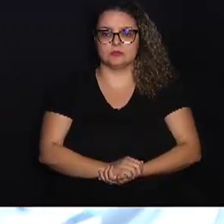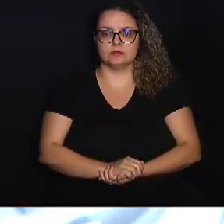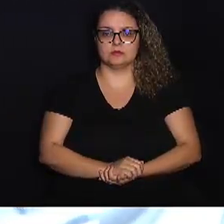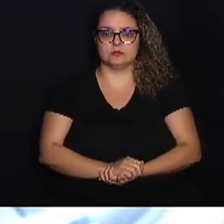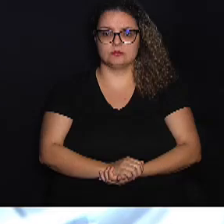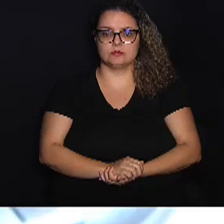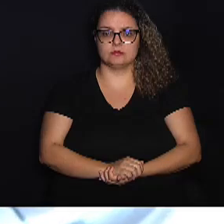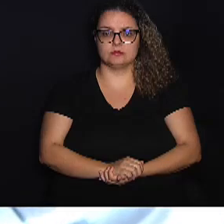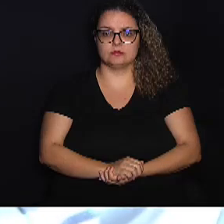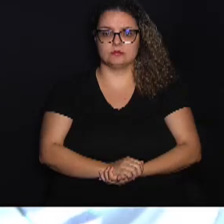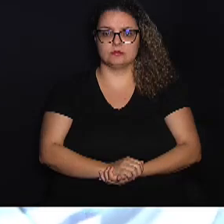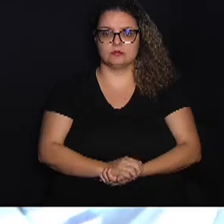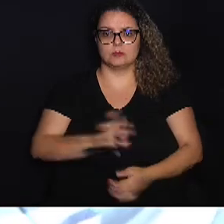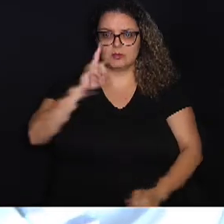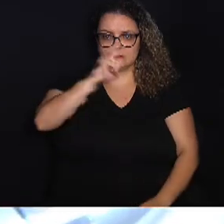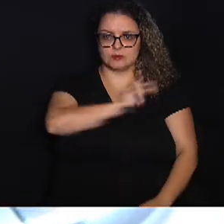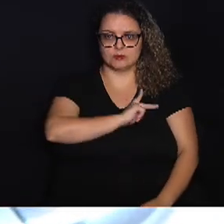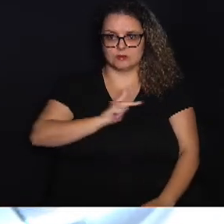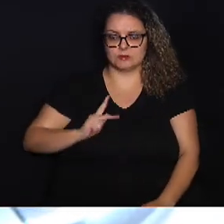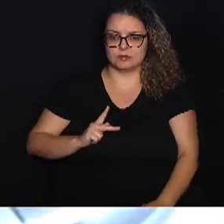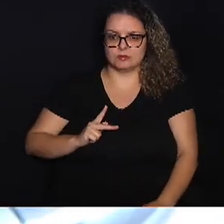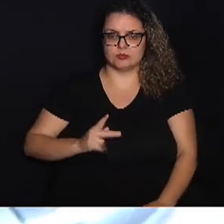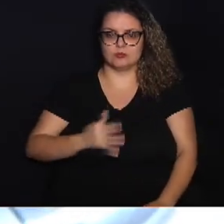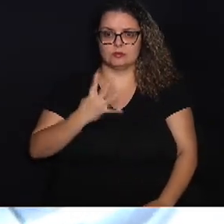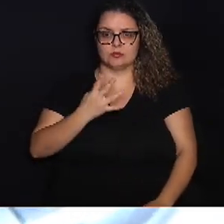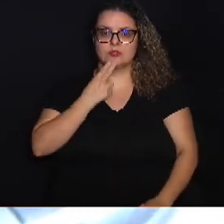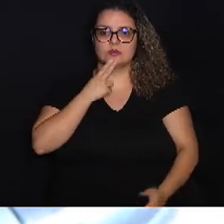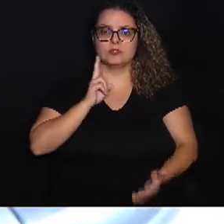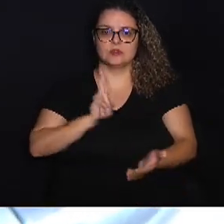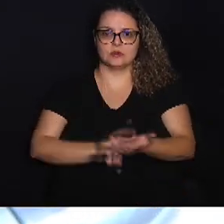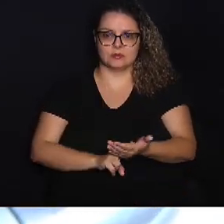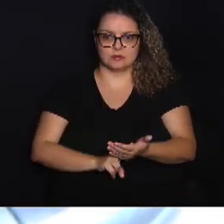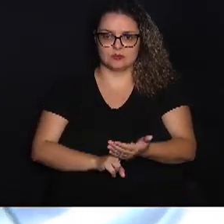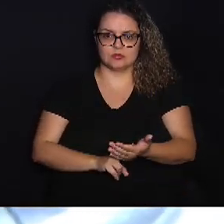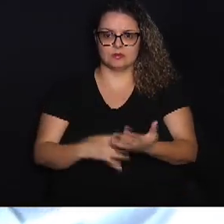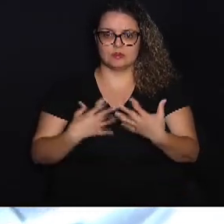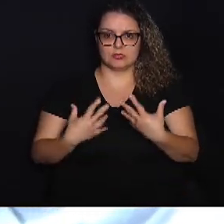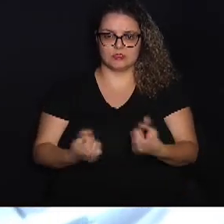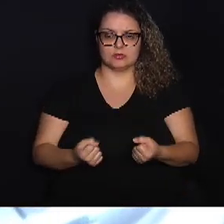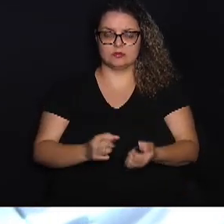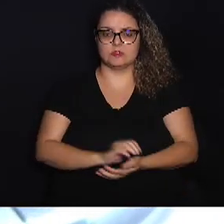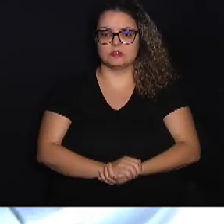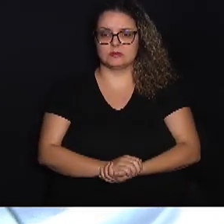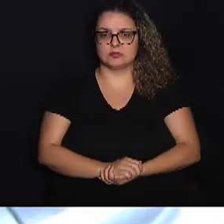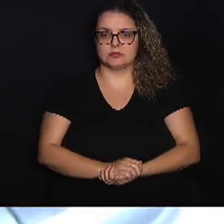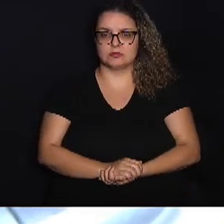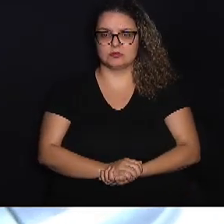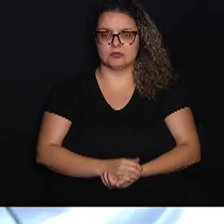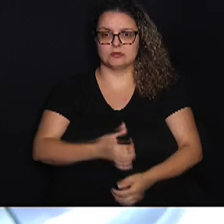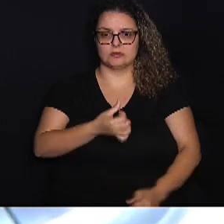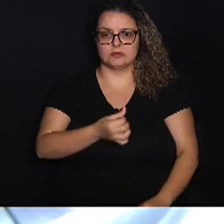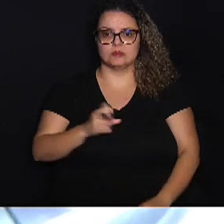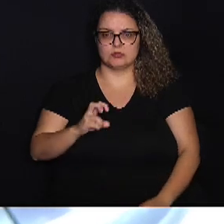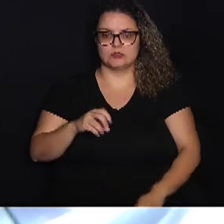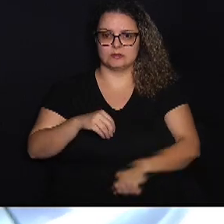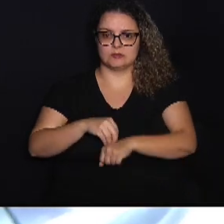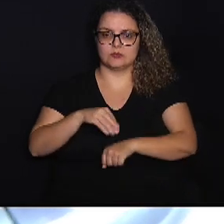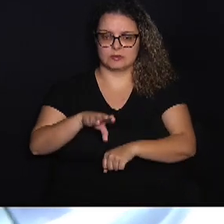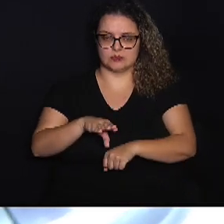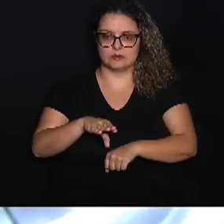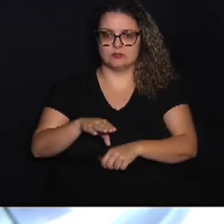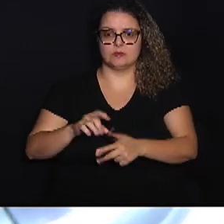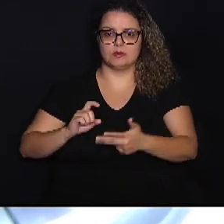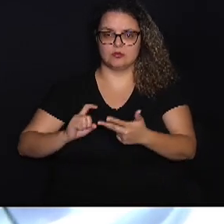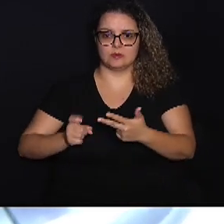casa senhor presidente são quatro correspondências recebidas 65 indicações encaminhada